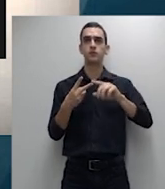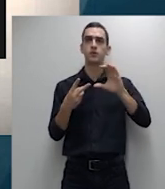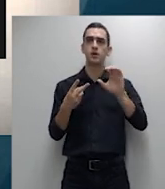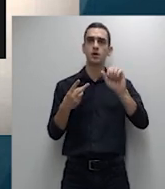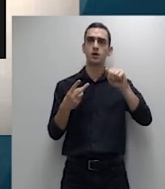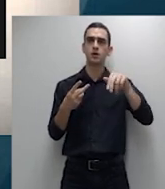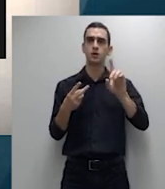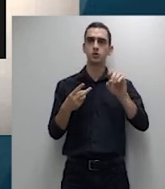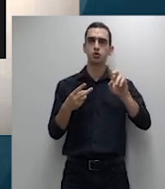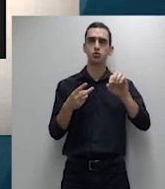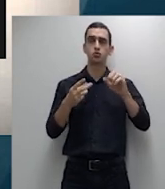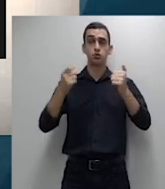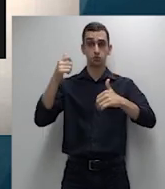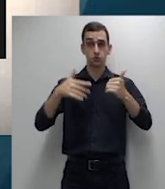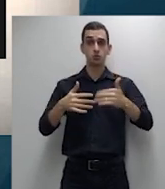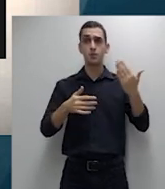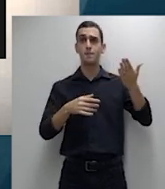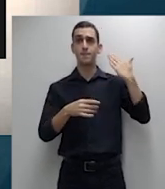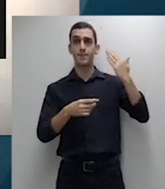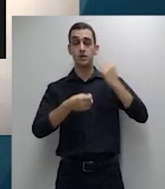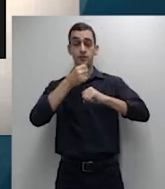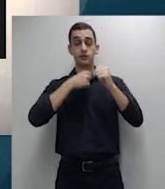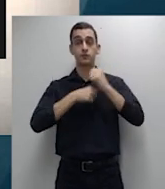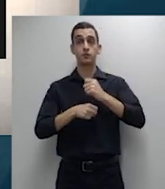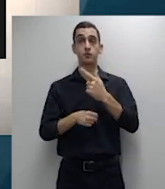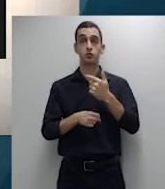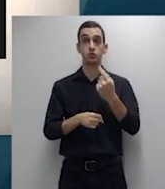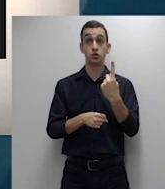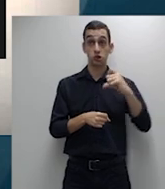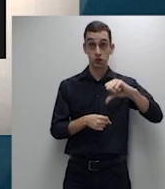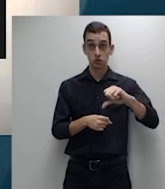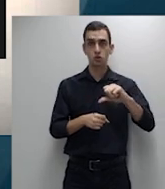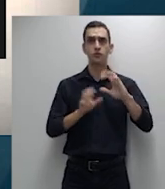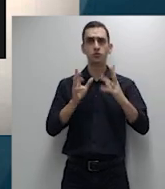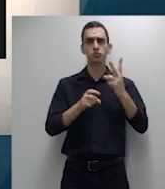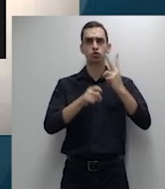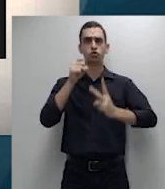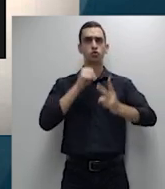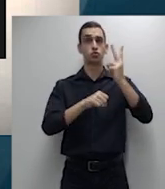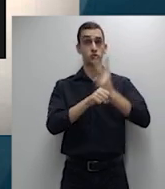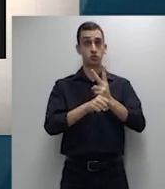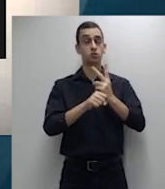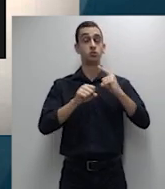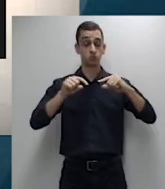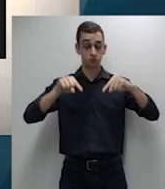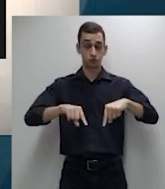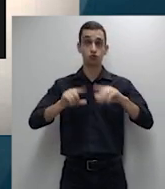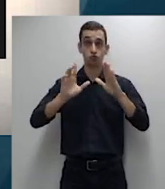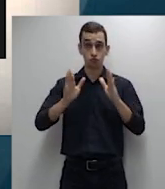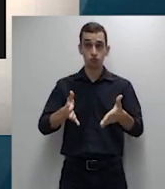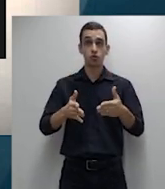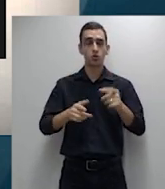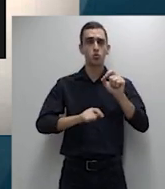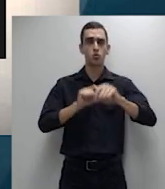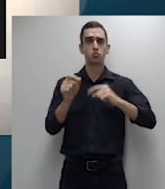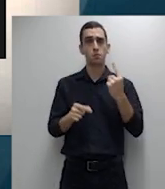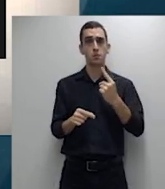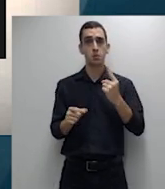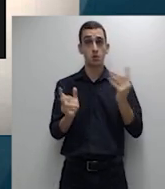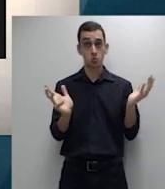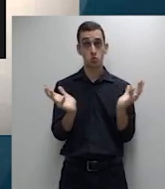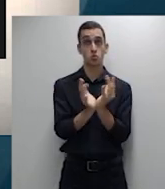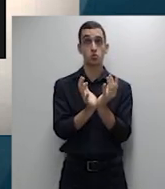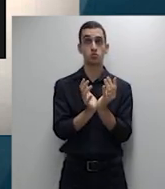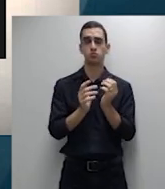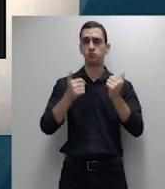egrégia 1ª turma em 2019 cortando há dois anos essa grande a turma o estado é dizer se o tema